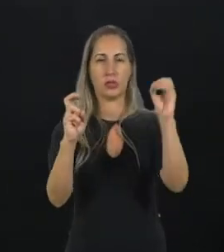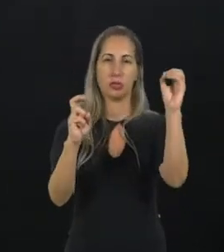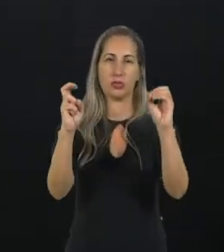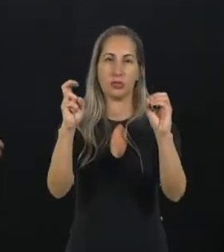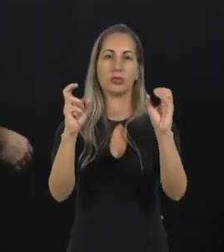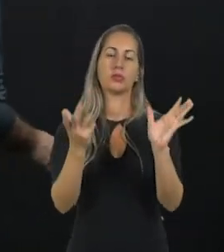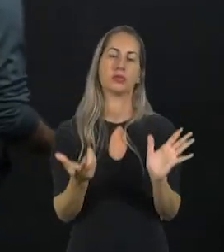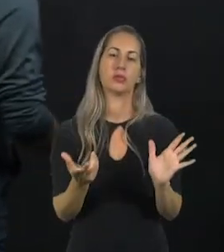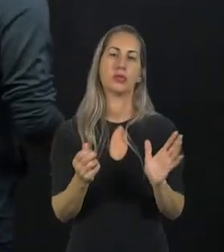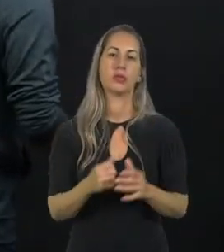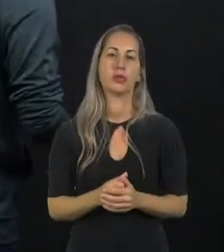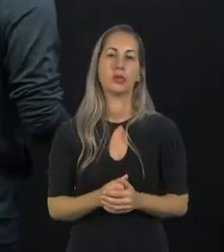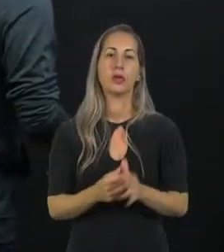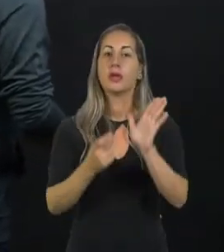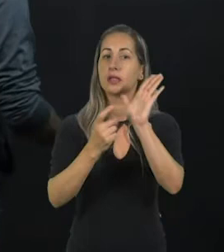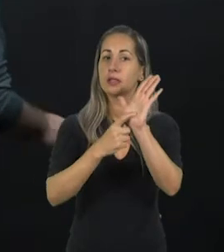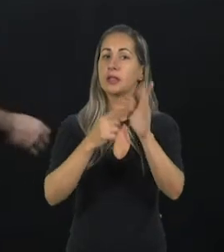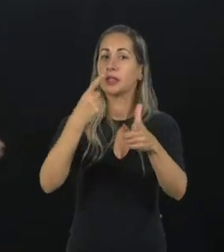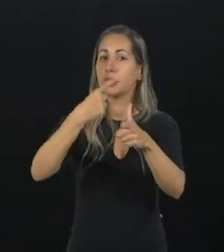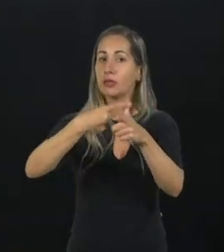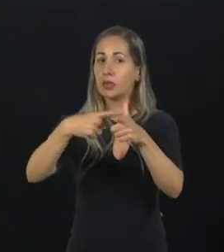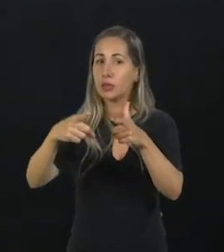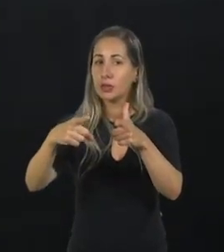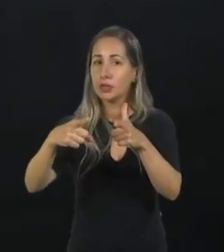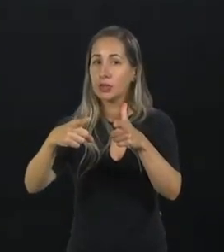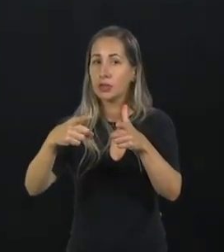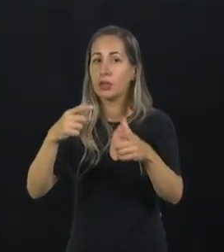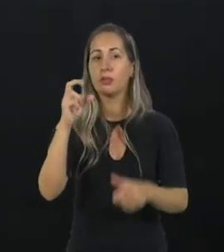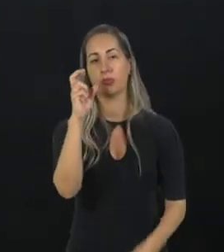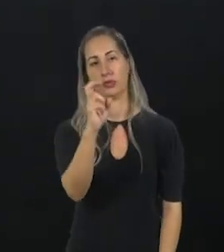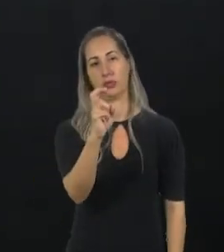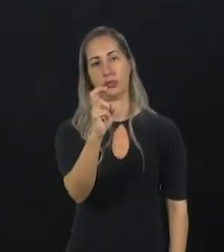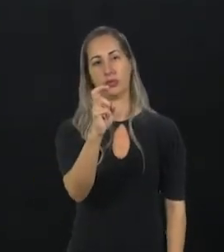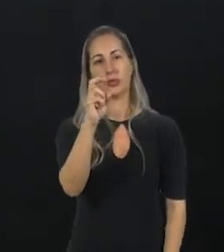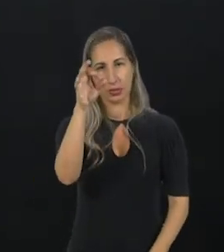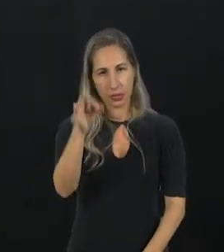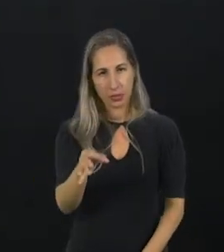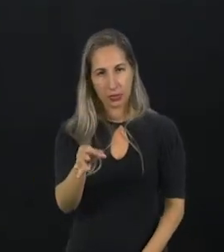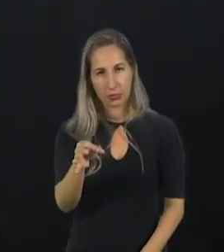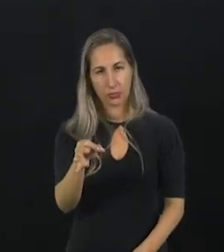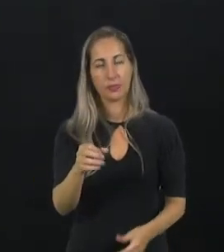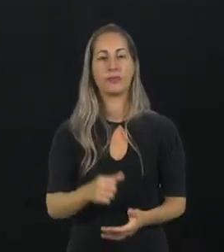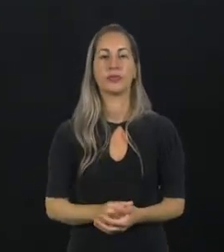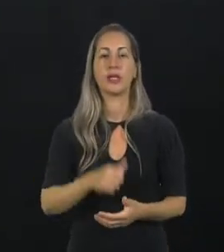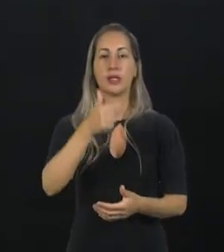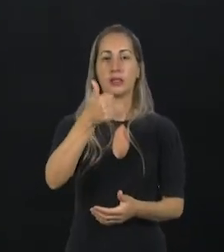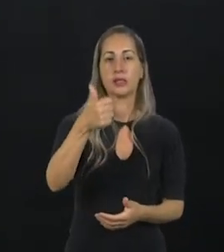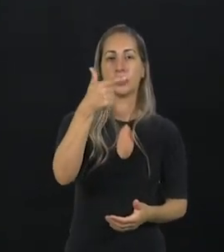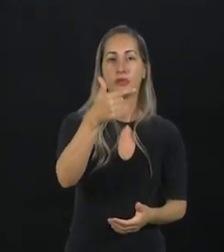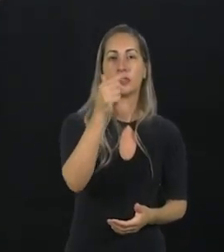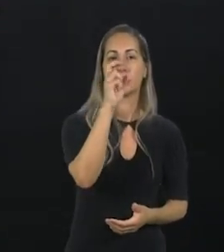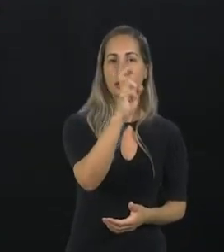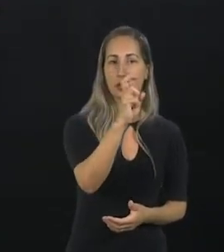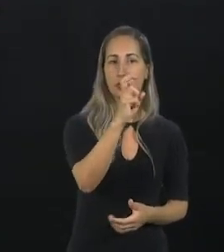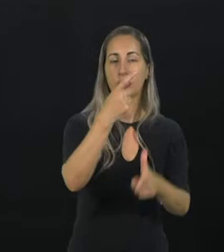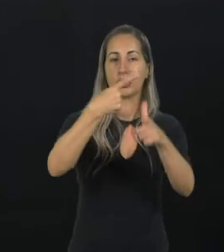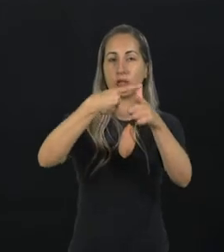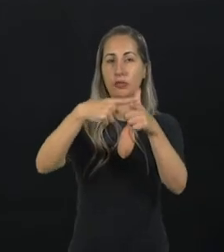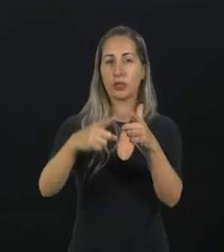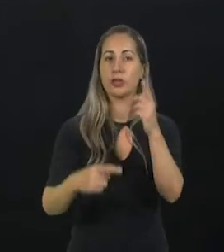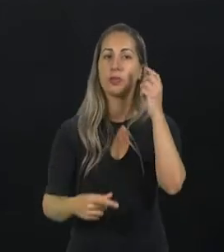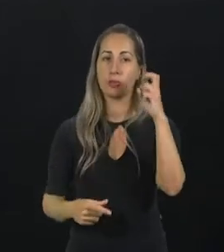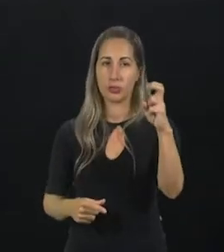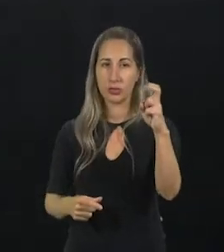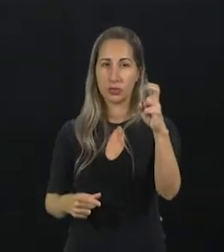aqui, ó. Então, eu vou dividir esse valor por 5. Legal? 125 dividido